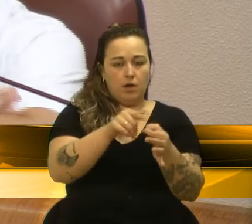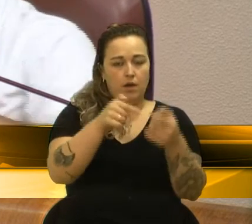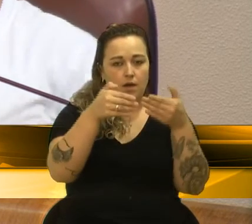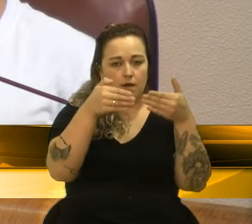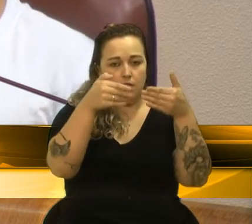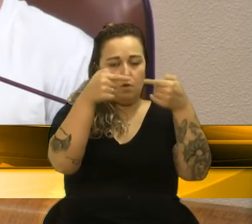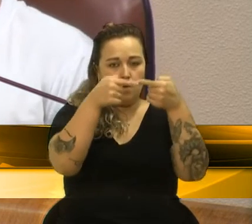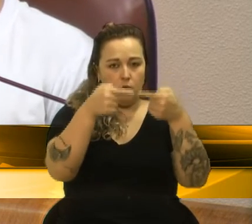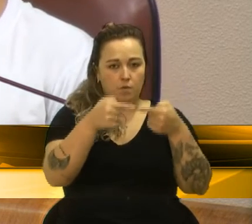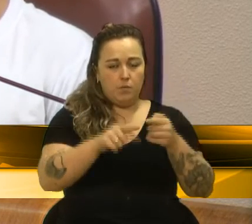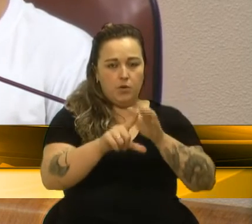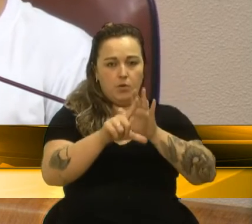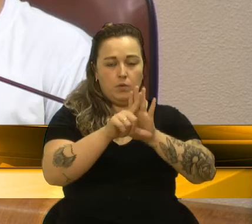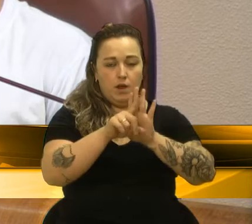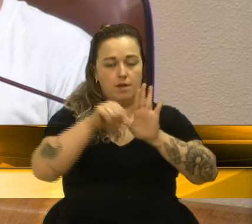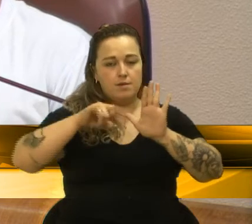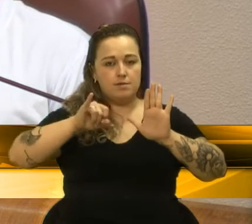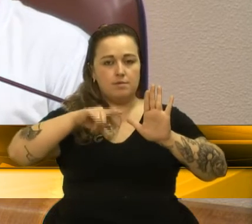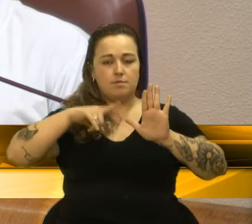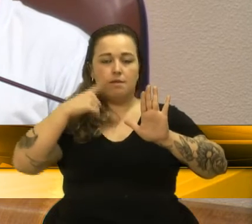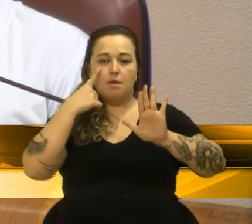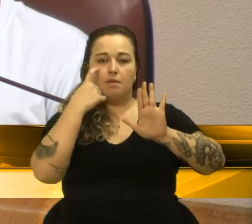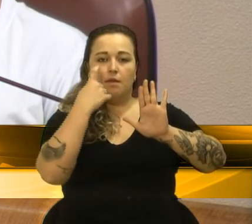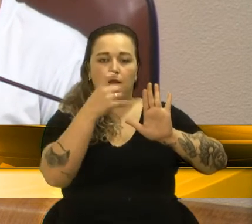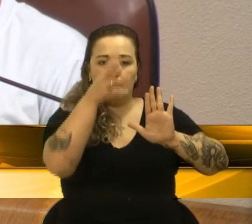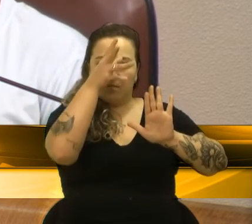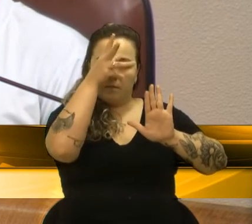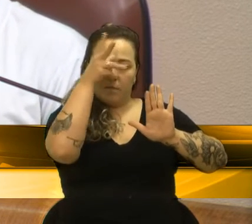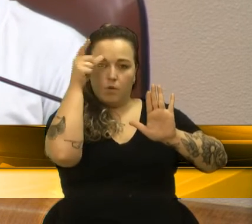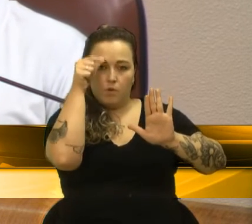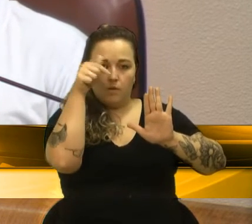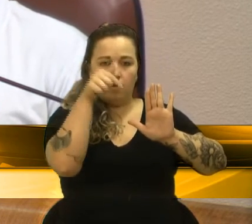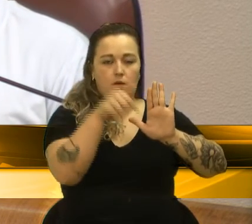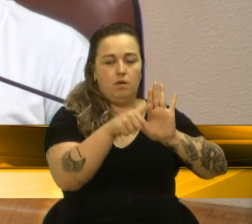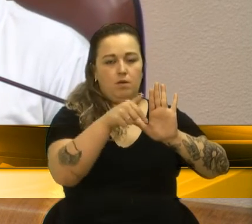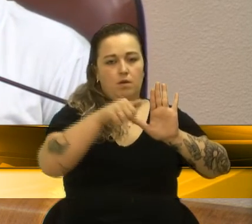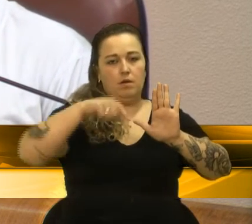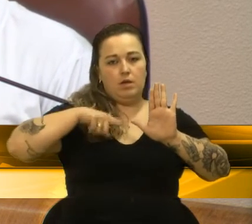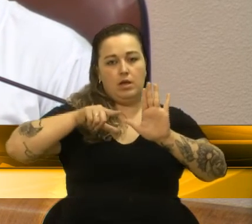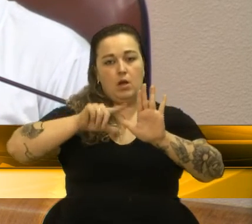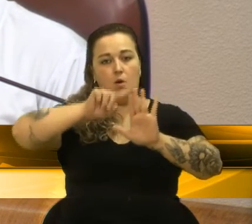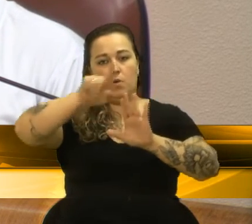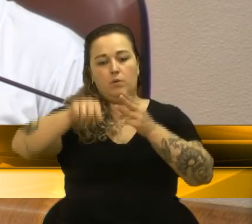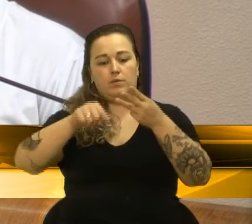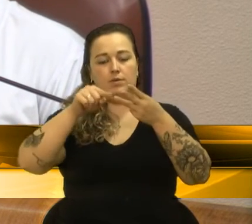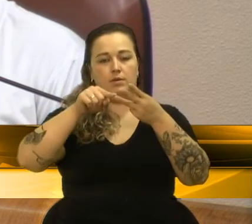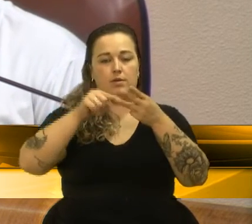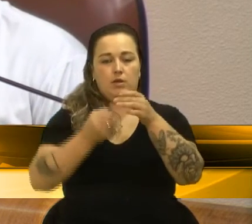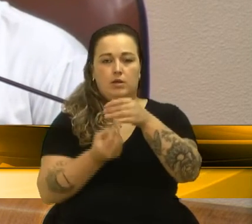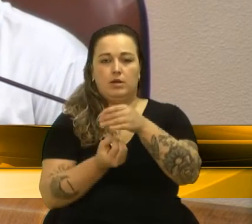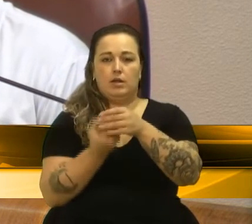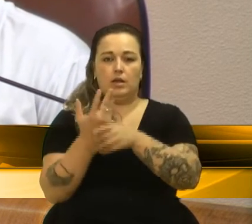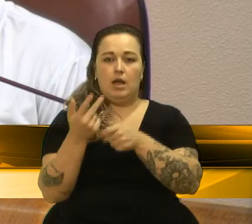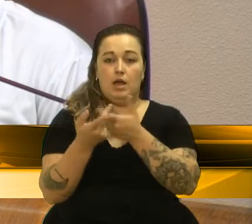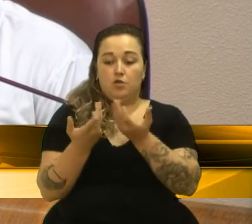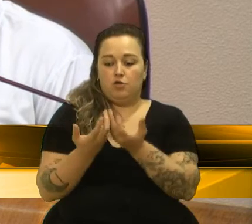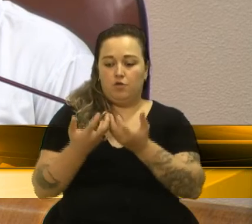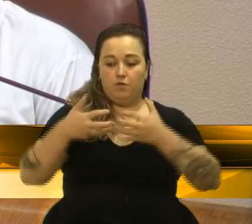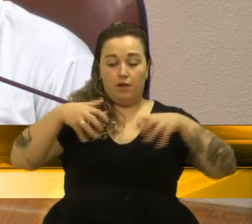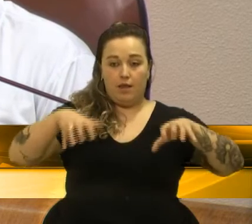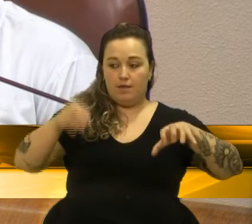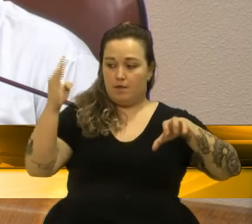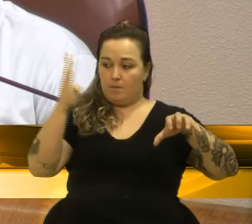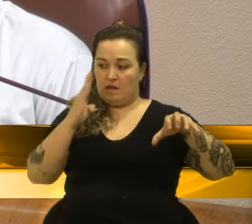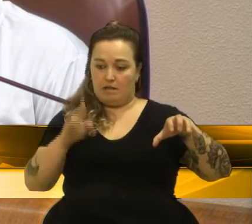a colaboração de interesses públicos. 3. Criar distinções ou preferências entre brasileiros. Grifo nosso. Como